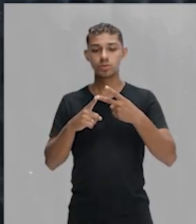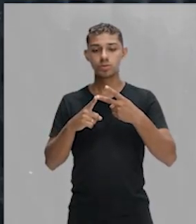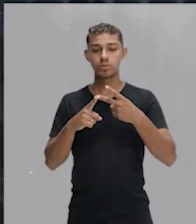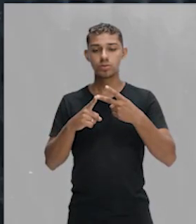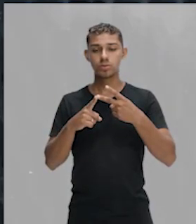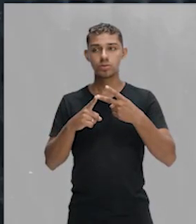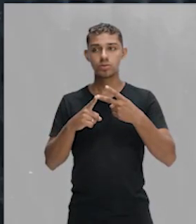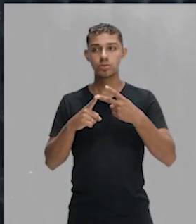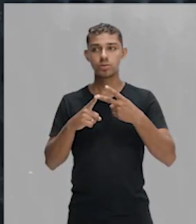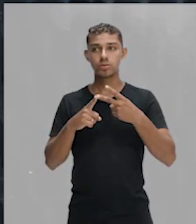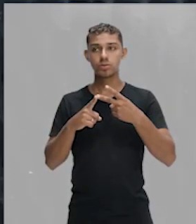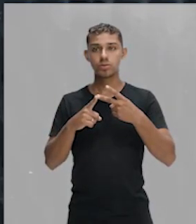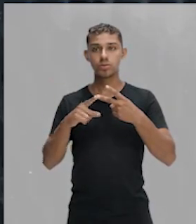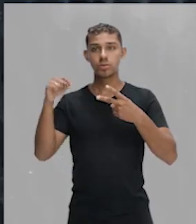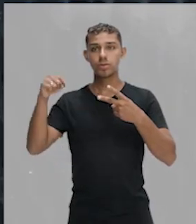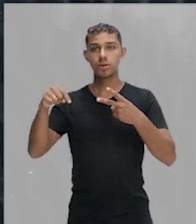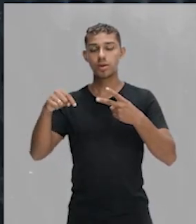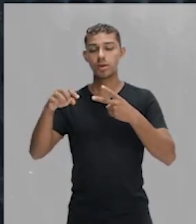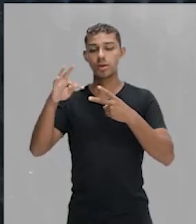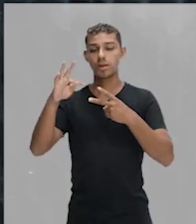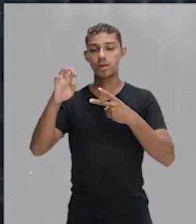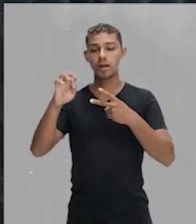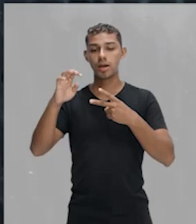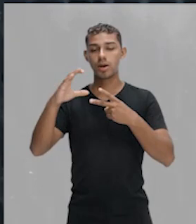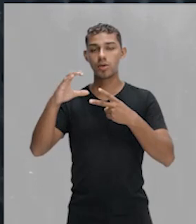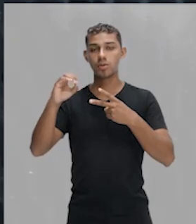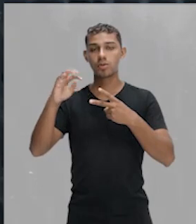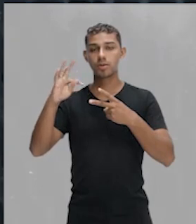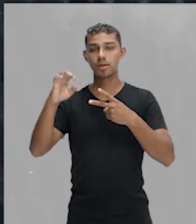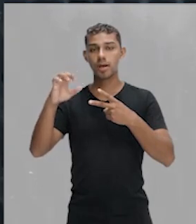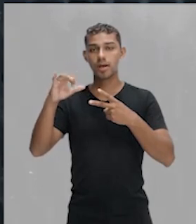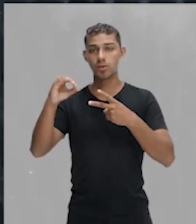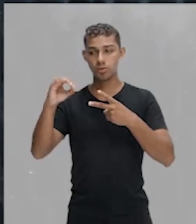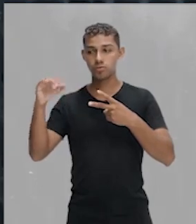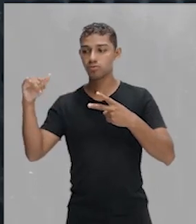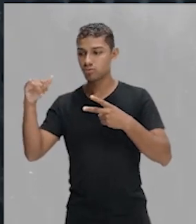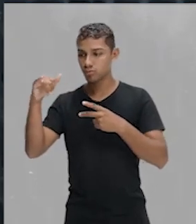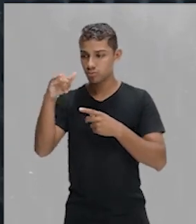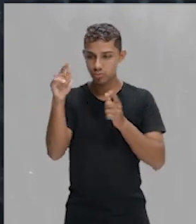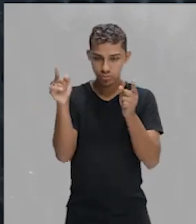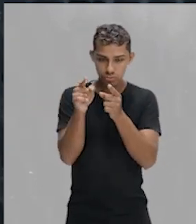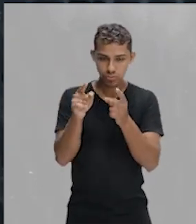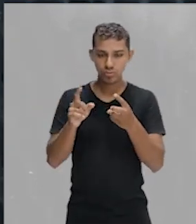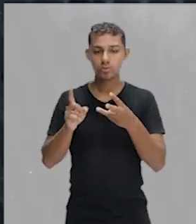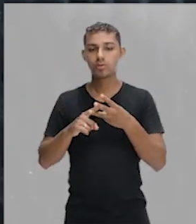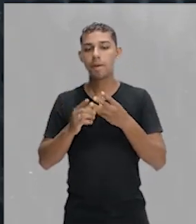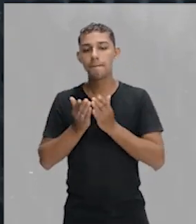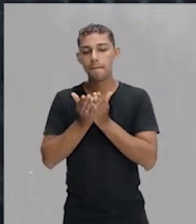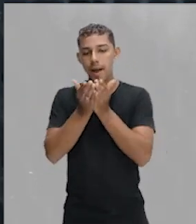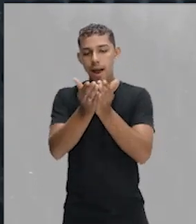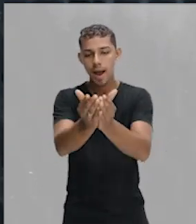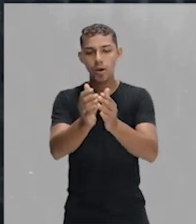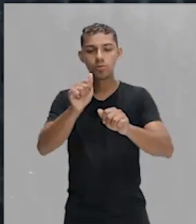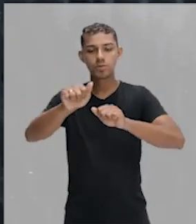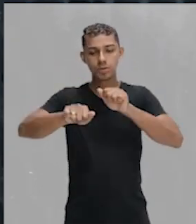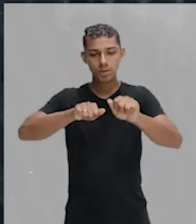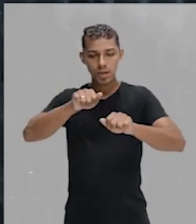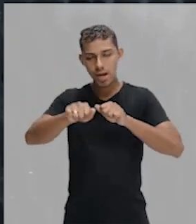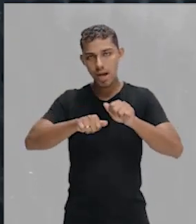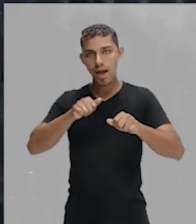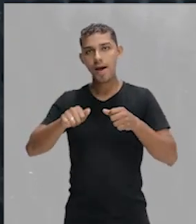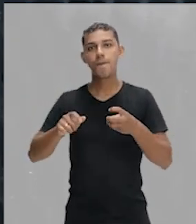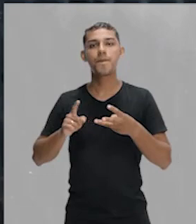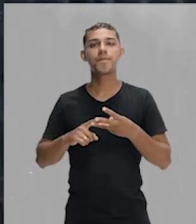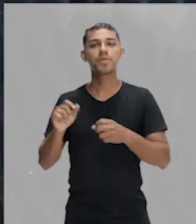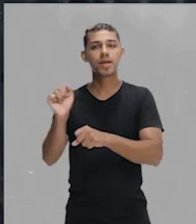avião, que é aquele que a gente chama aqui de teco-teco, aquele pequenininho. Eu tenho barcos, né, bicicletas, caminhões, carro, que é coach, que